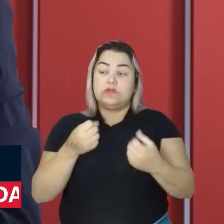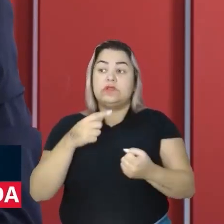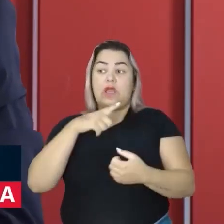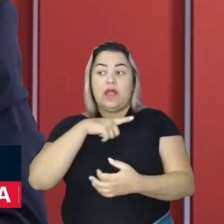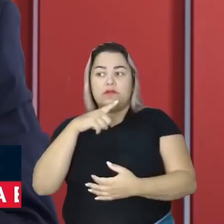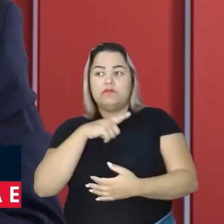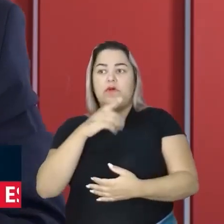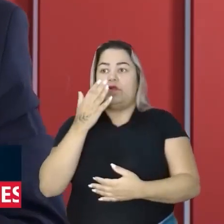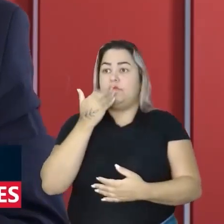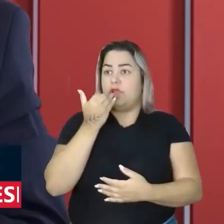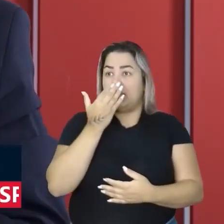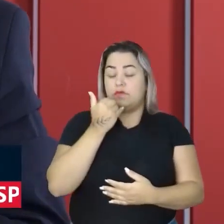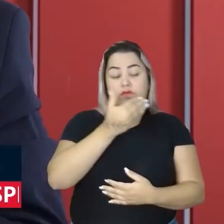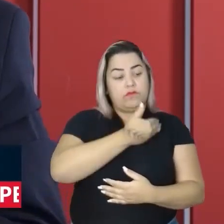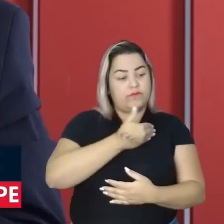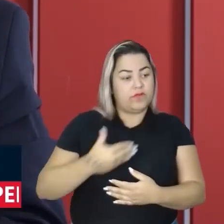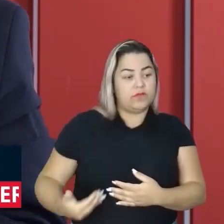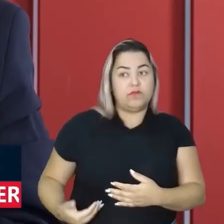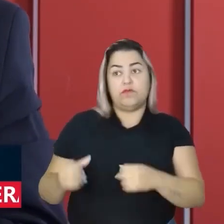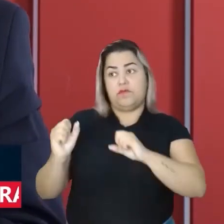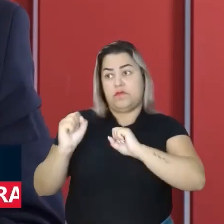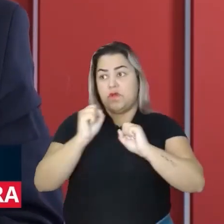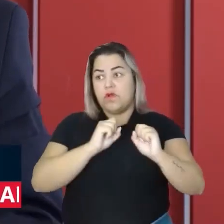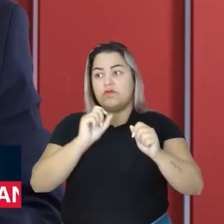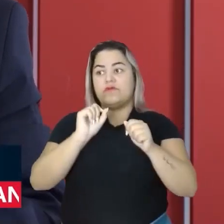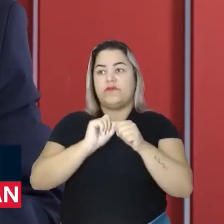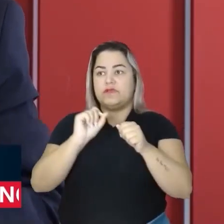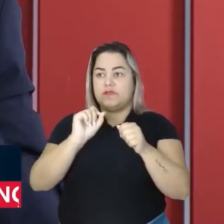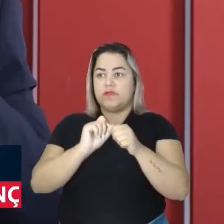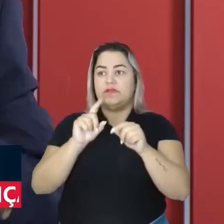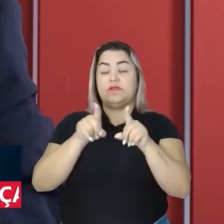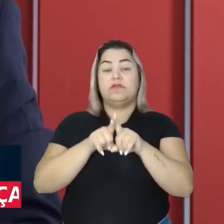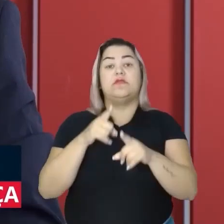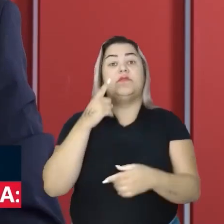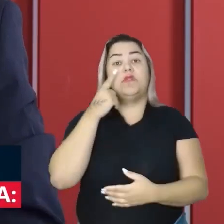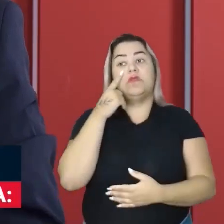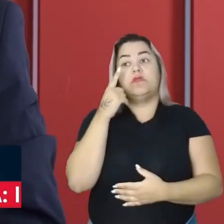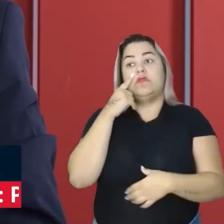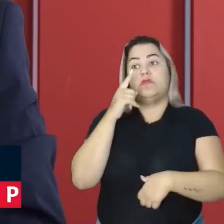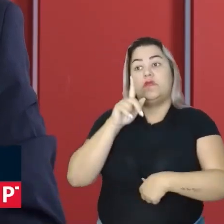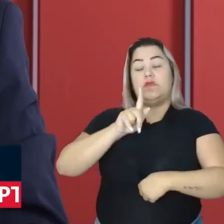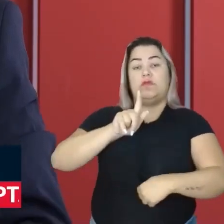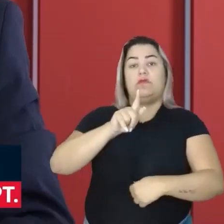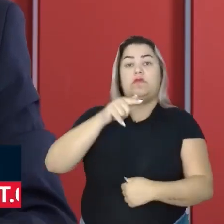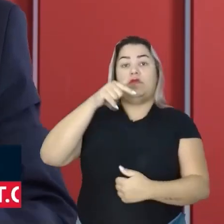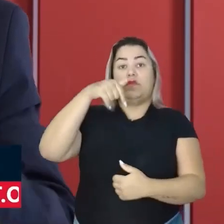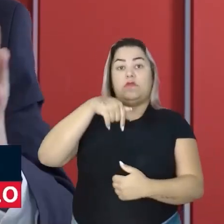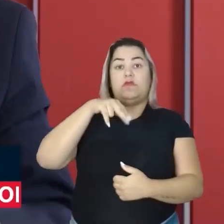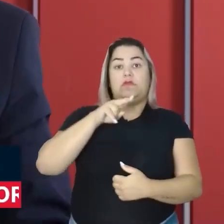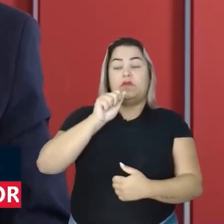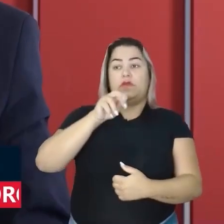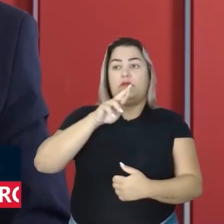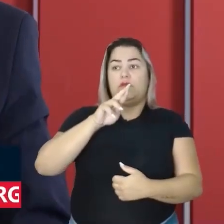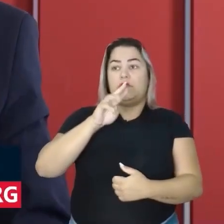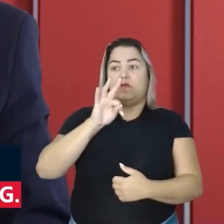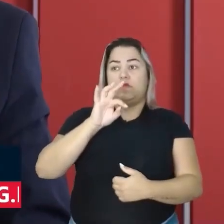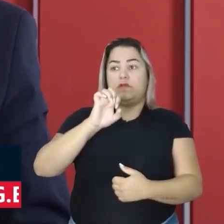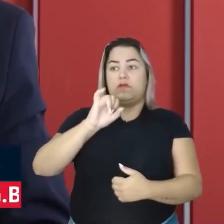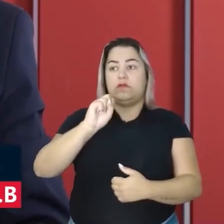alimentos. Então, o que o governo pode fazer hoje? Veja bem, tem quartéis, tem